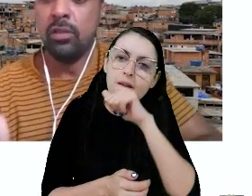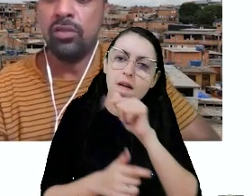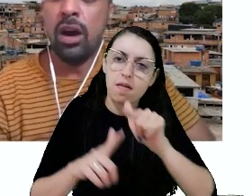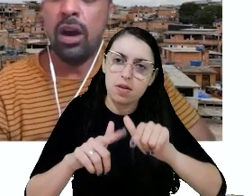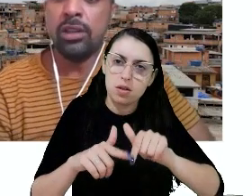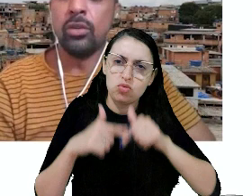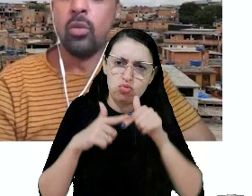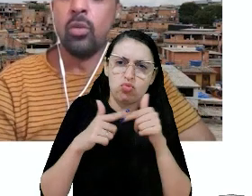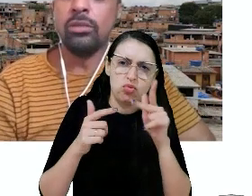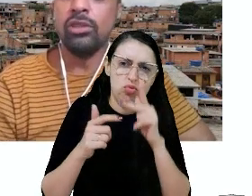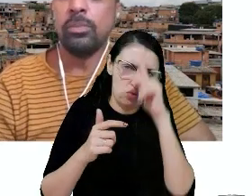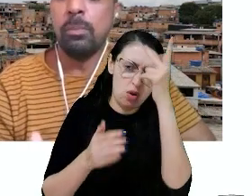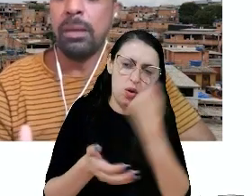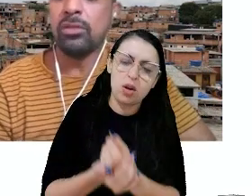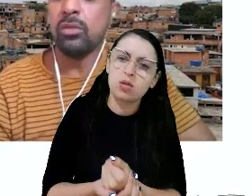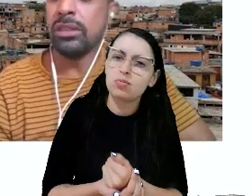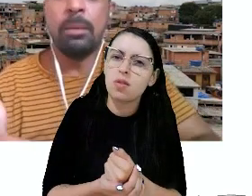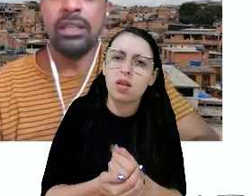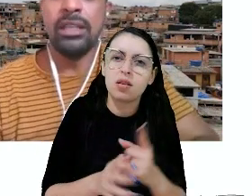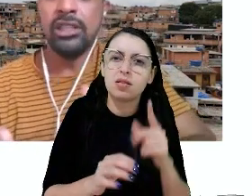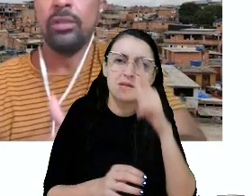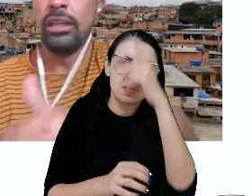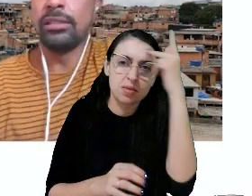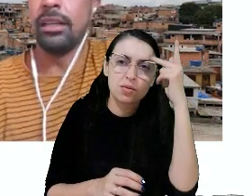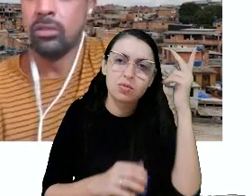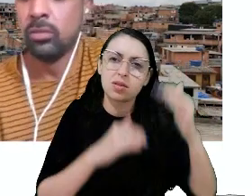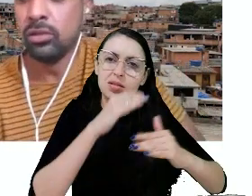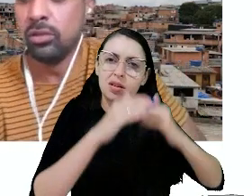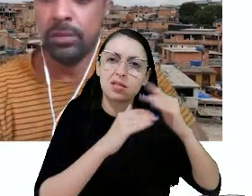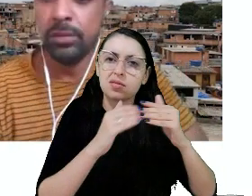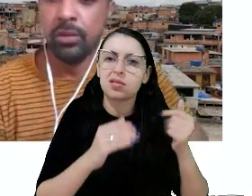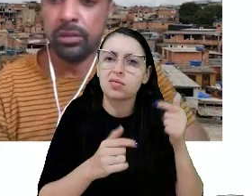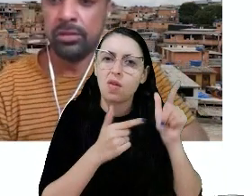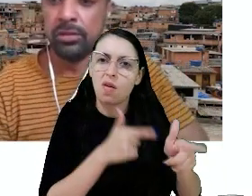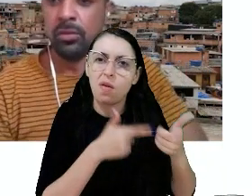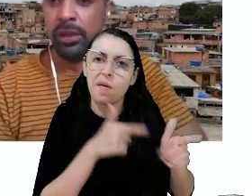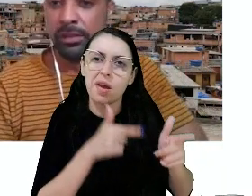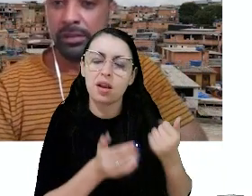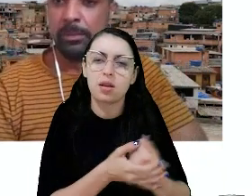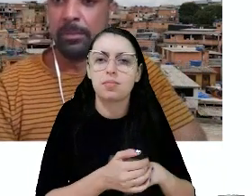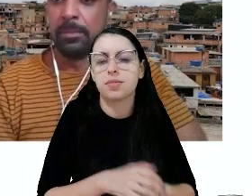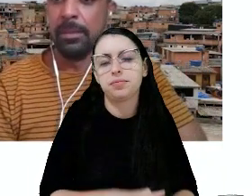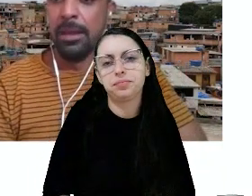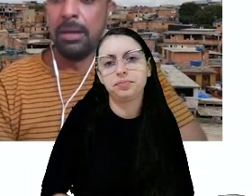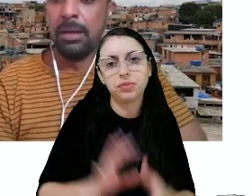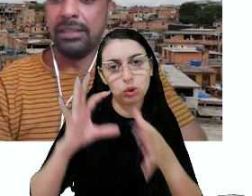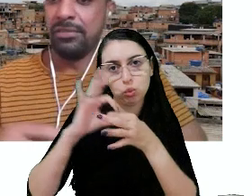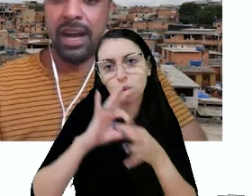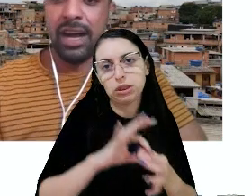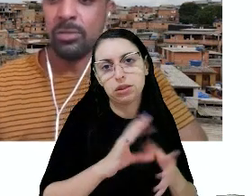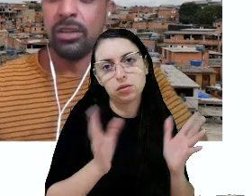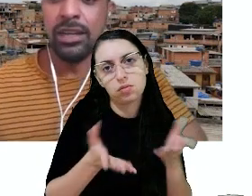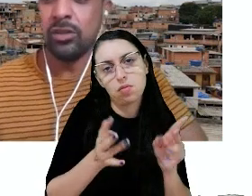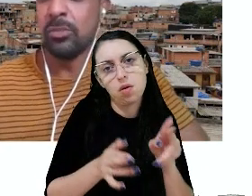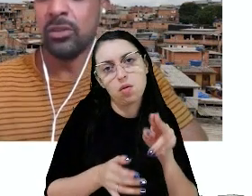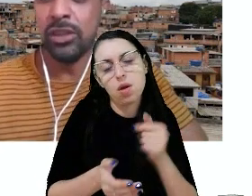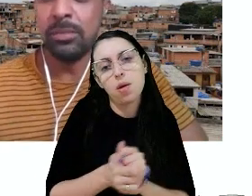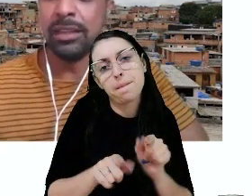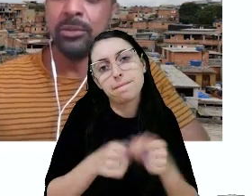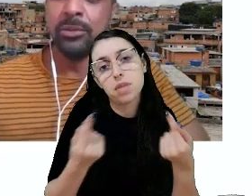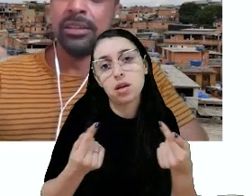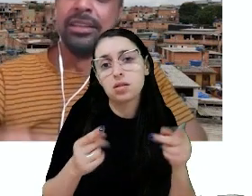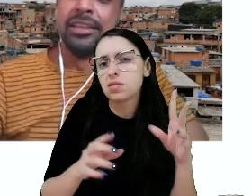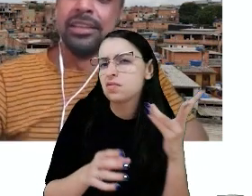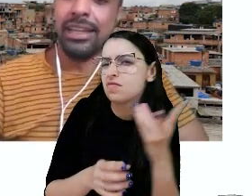mães não fossem tão fortes, o quanto de pessoas a mais já teriam ingressado no mundo do crime num contexto como esse. Mas tem várias mulheres como a